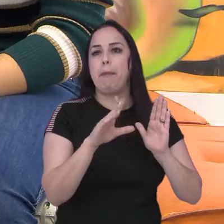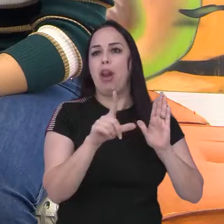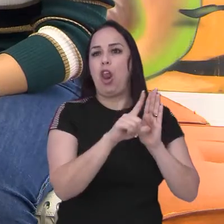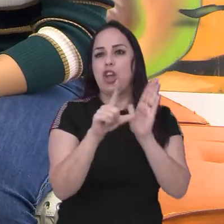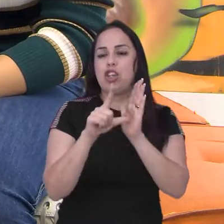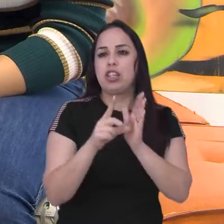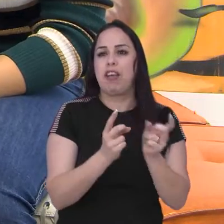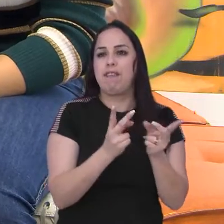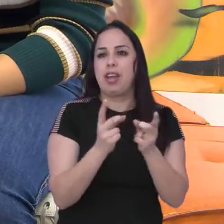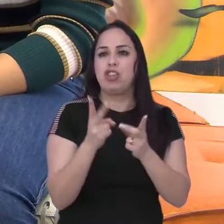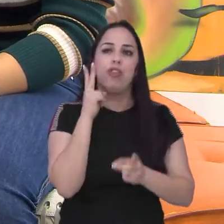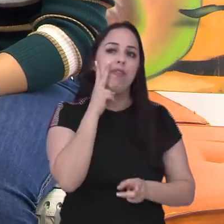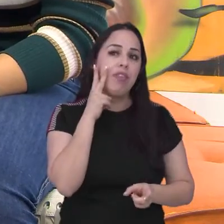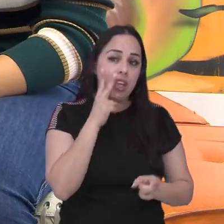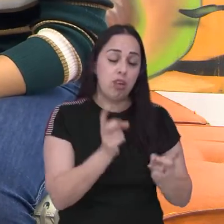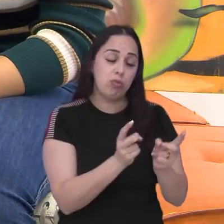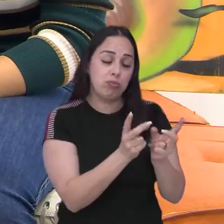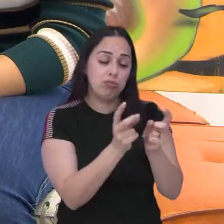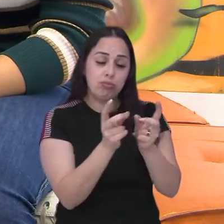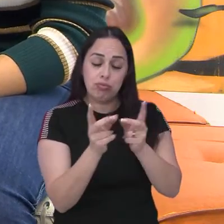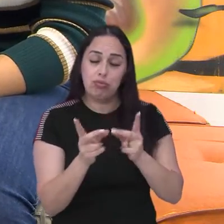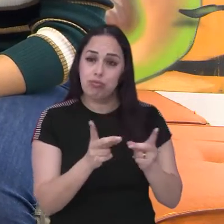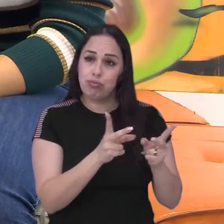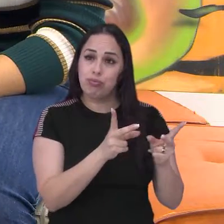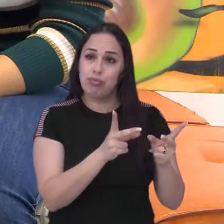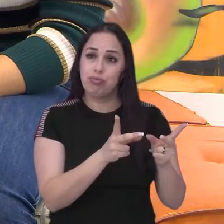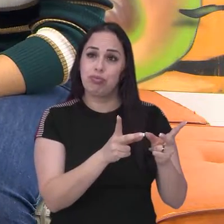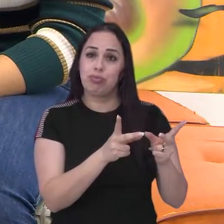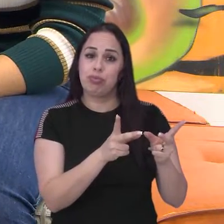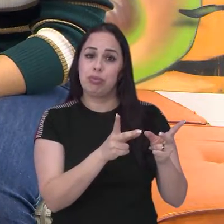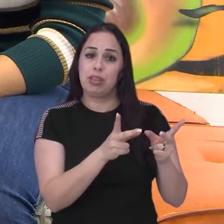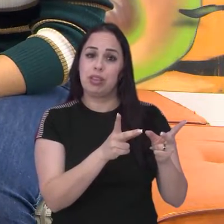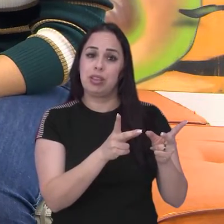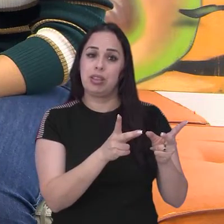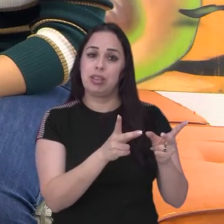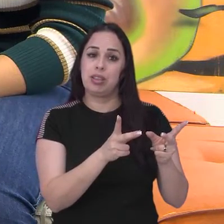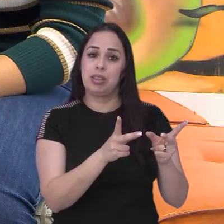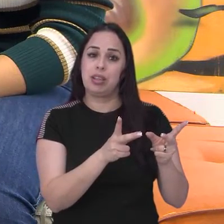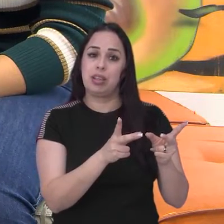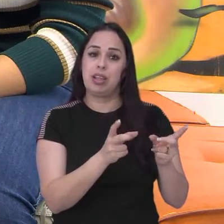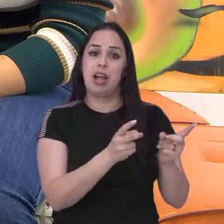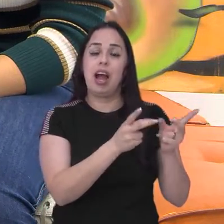daí desemprego, né, dificuldades que as pessoas passaram na pandemia,